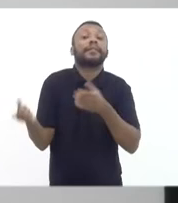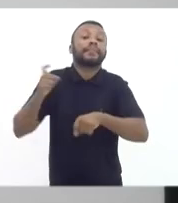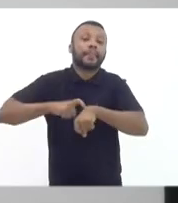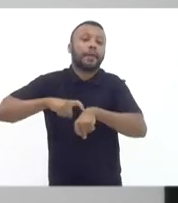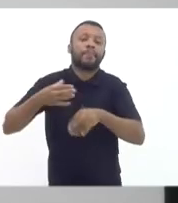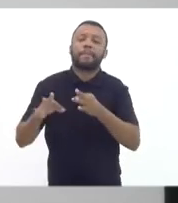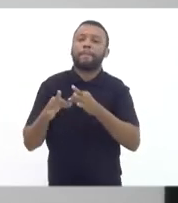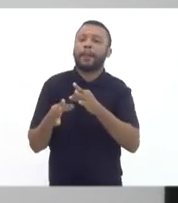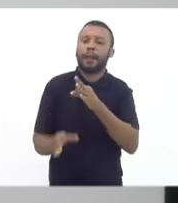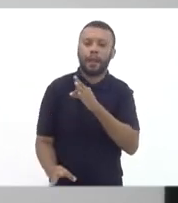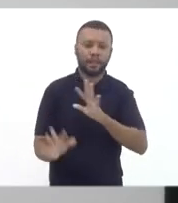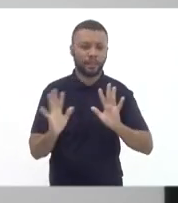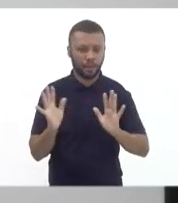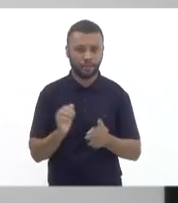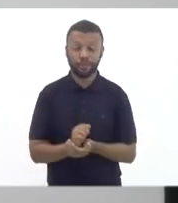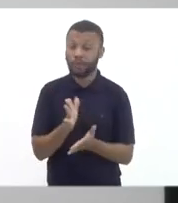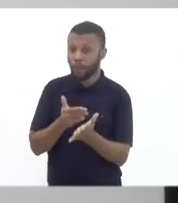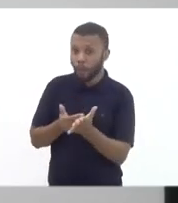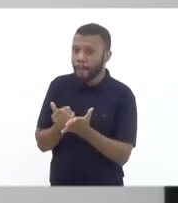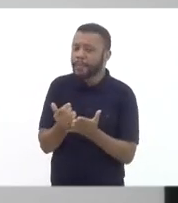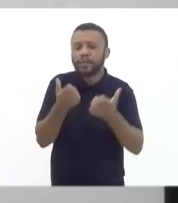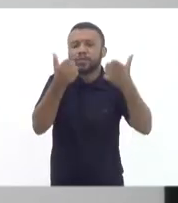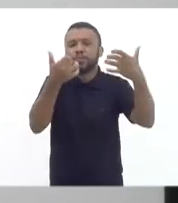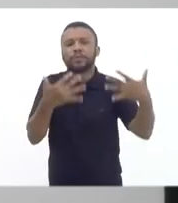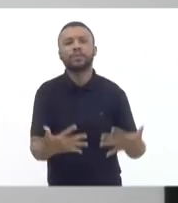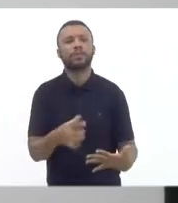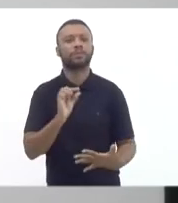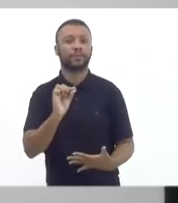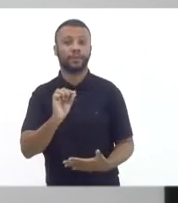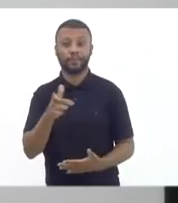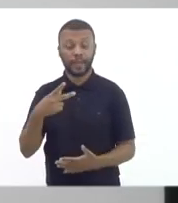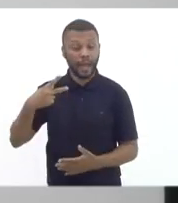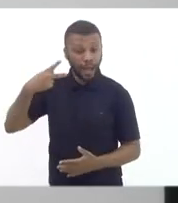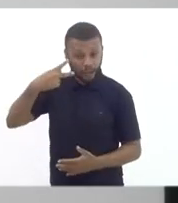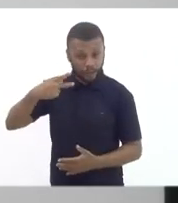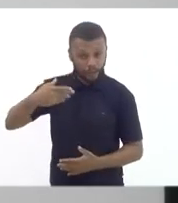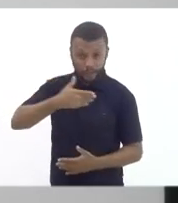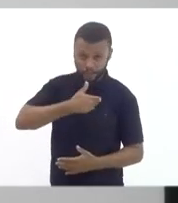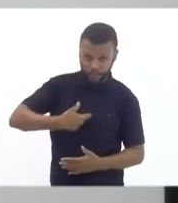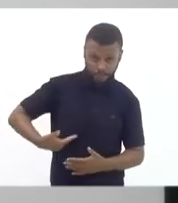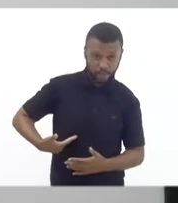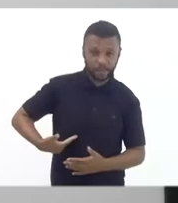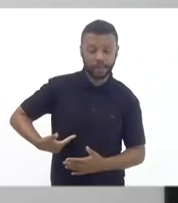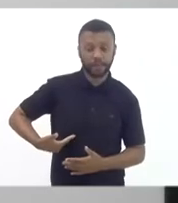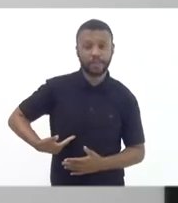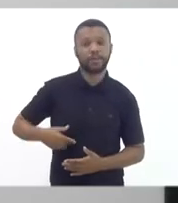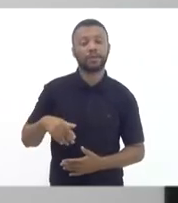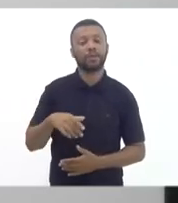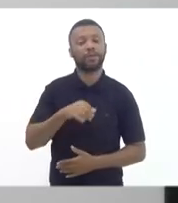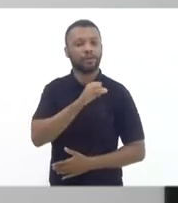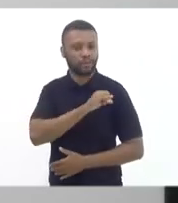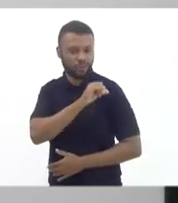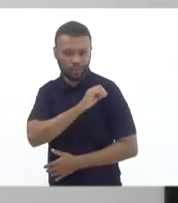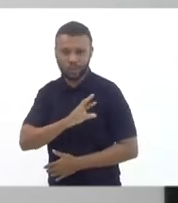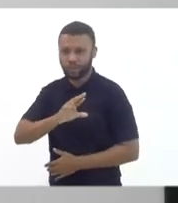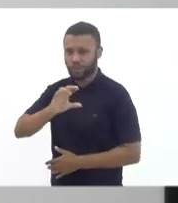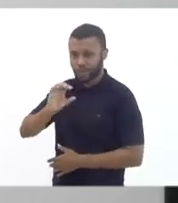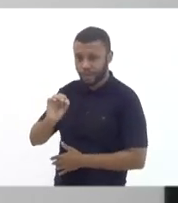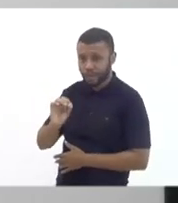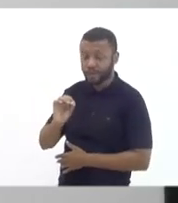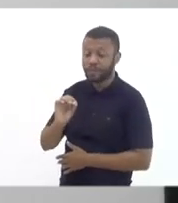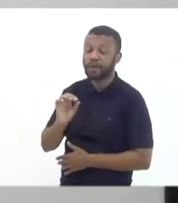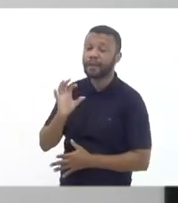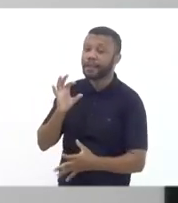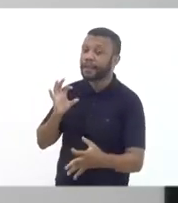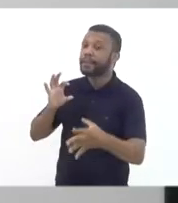Então, eu começo dizendo o seguinte, que as políticas públicas, estaduais, no caso, elas deveriam se